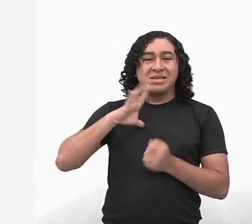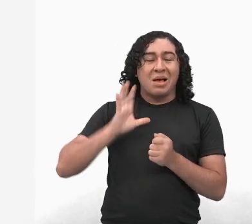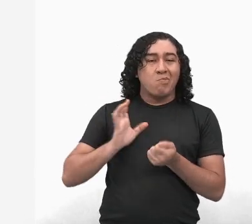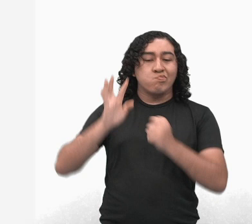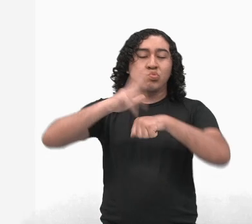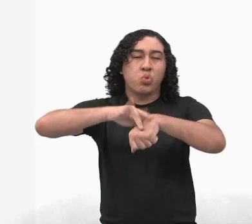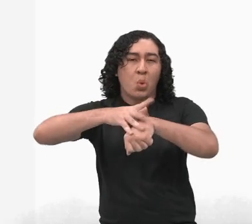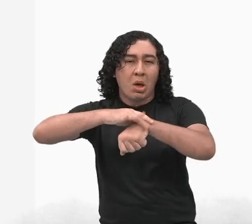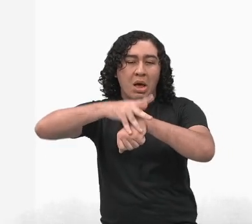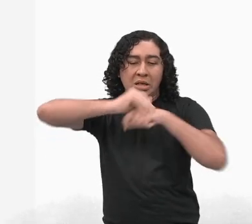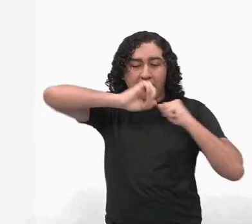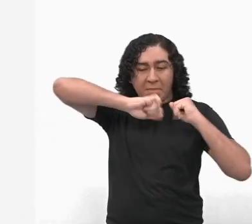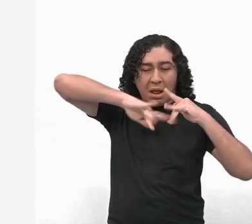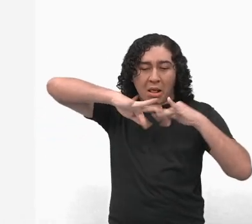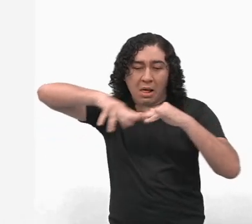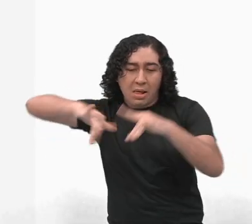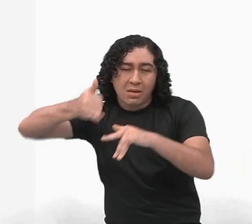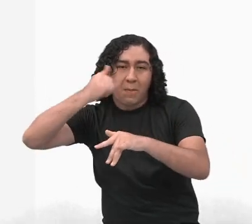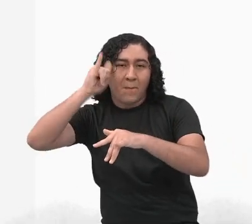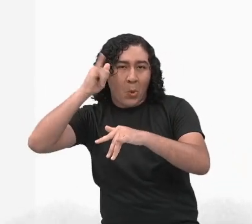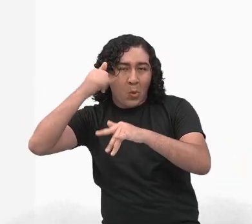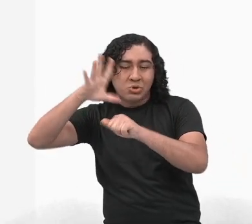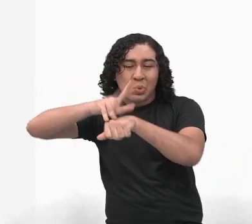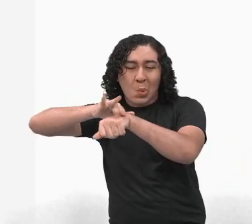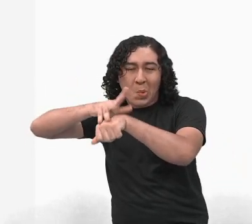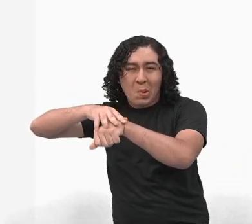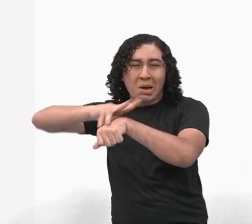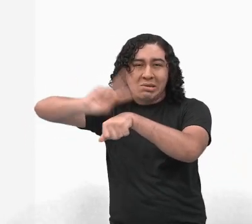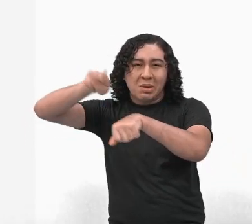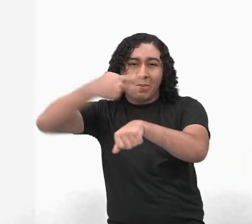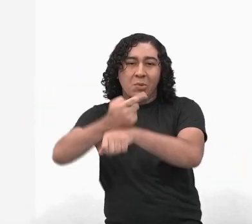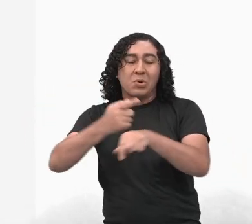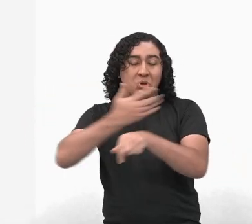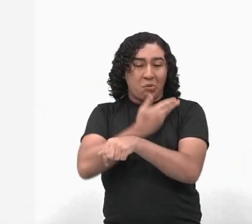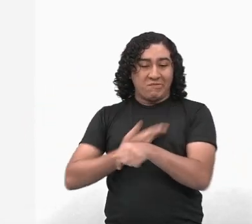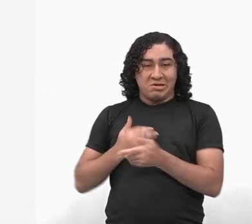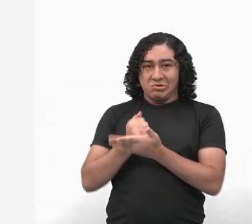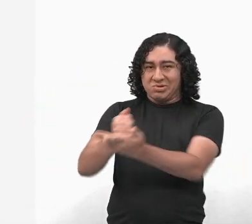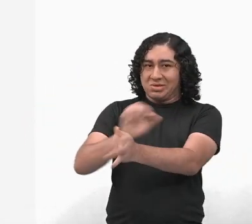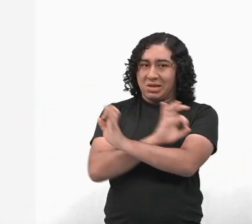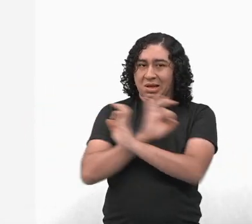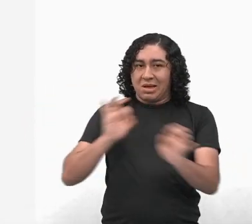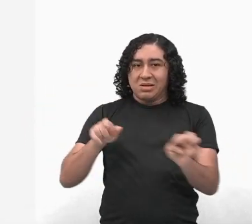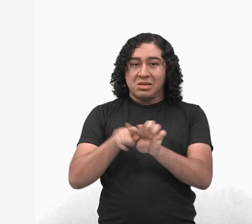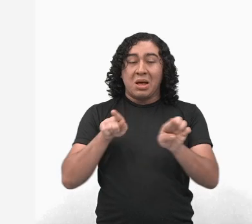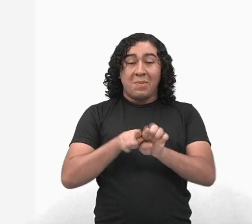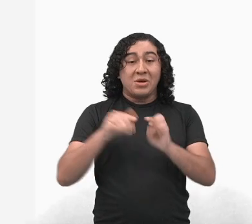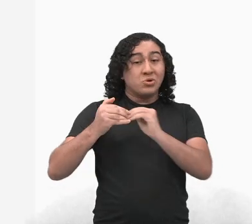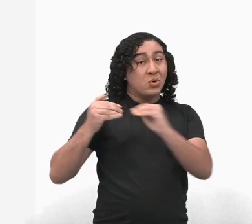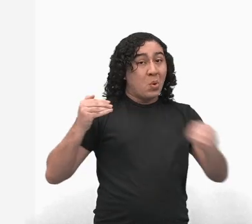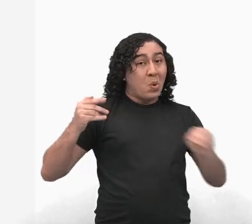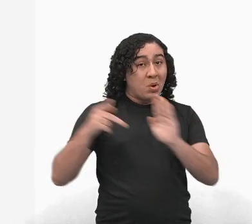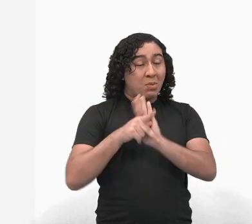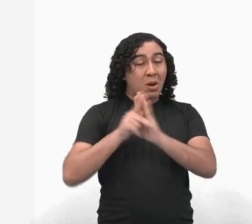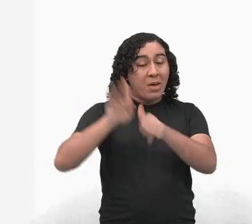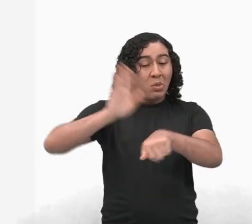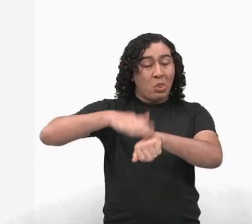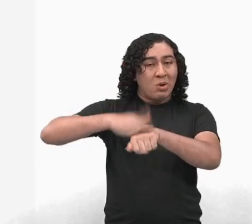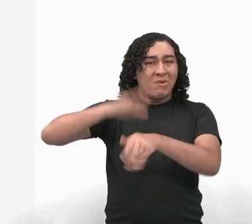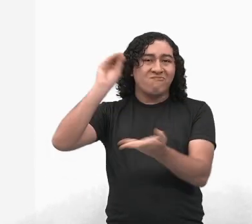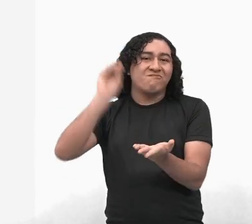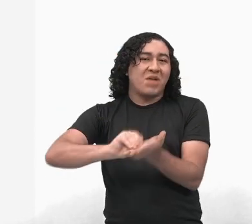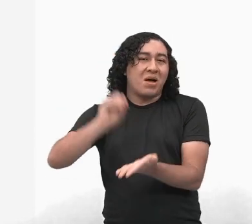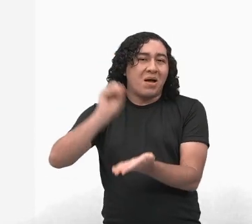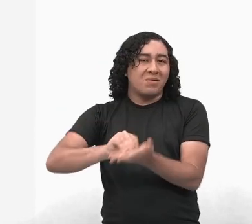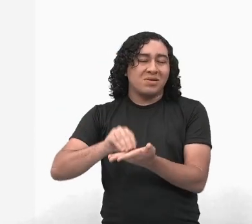de 1834 e também a satisfação com a centralização do governo e a falta de autonomia na província. Vocês estão vendo,